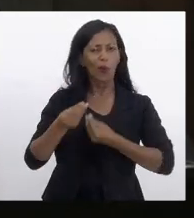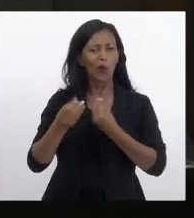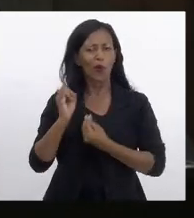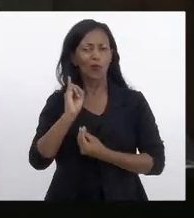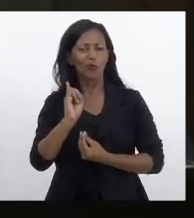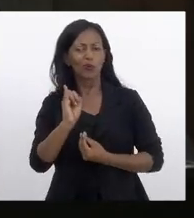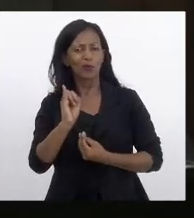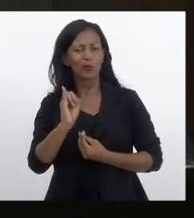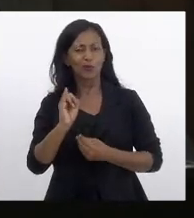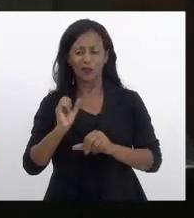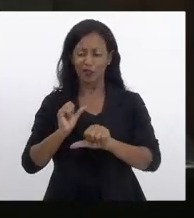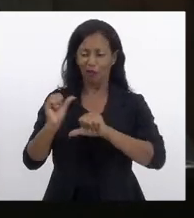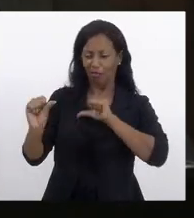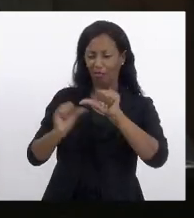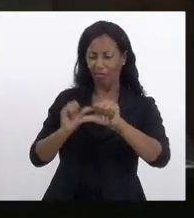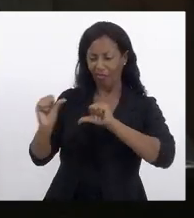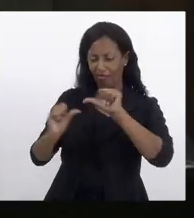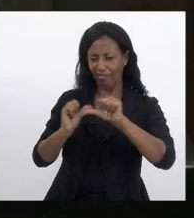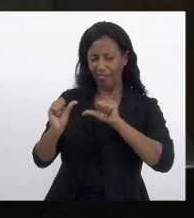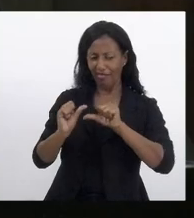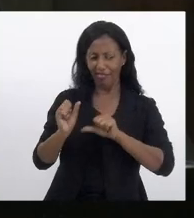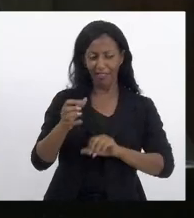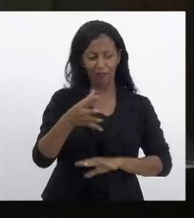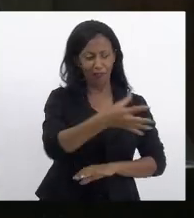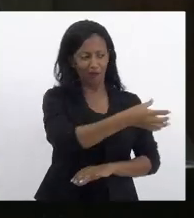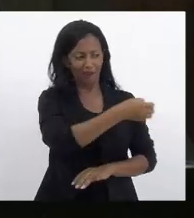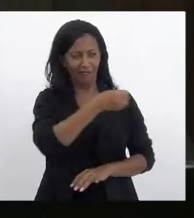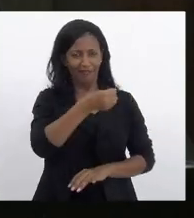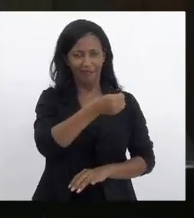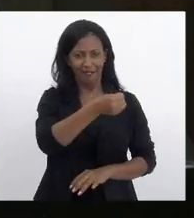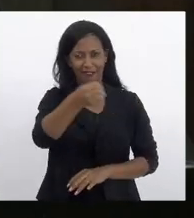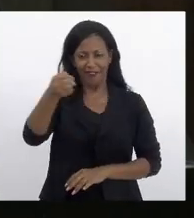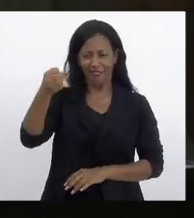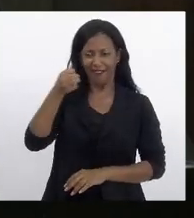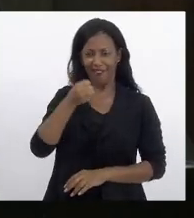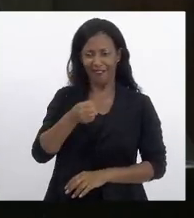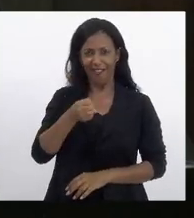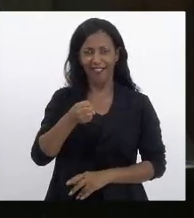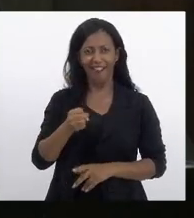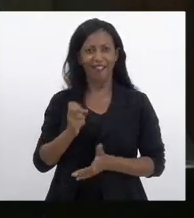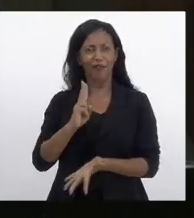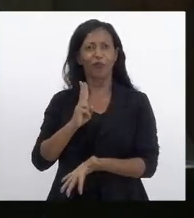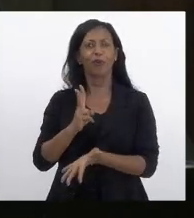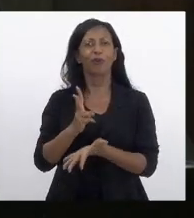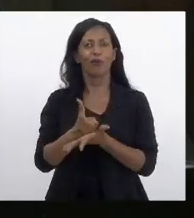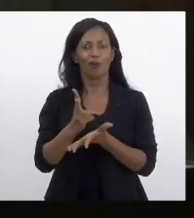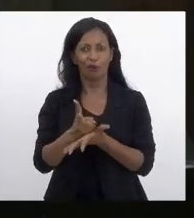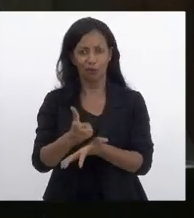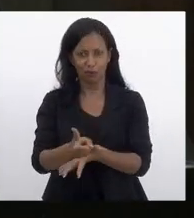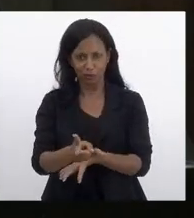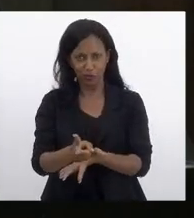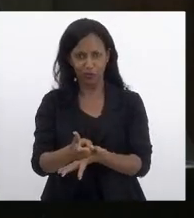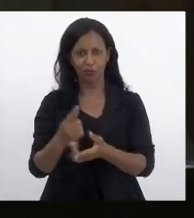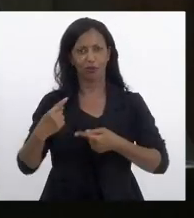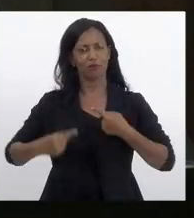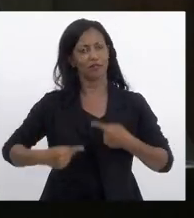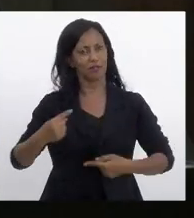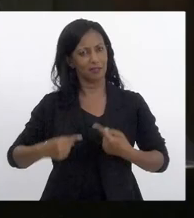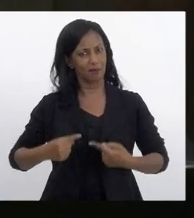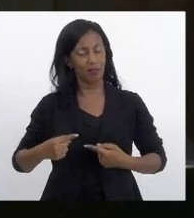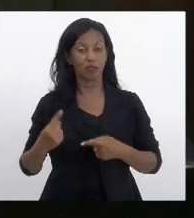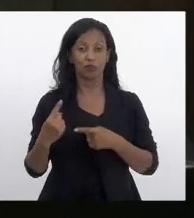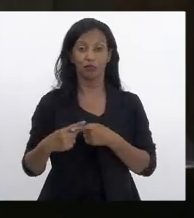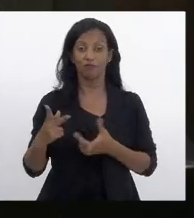numa corrida de revezamento, vou pegar o bastão de Vossa Excelência e dar sequência aqui ao debate,